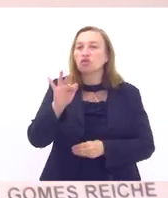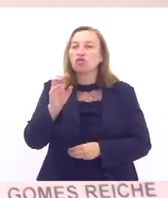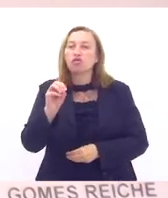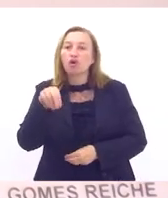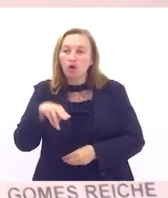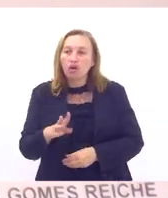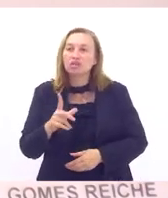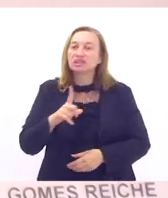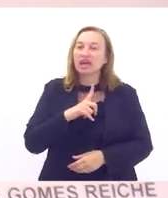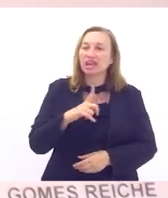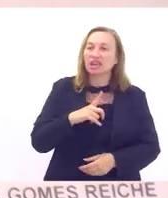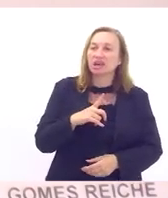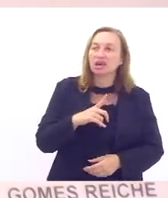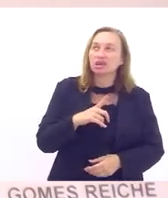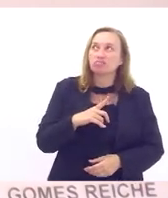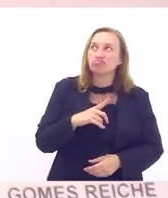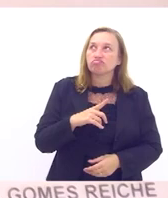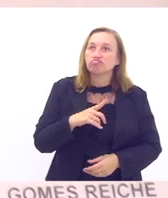um braço